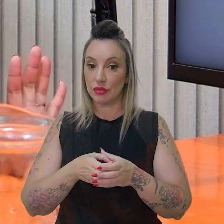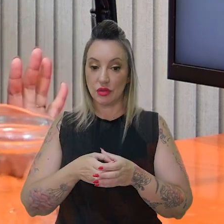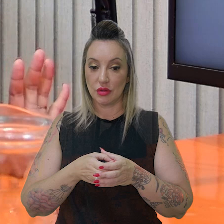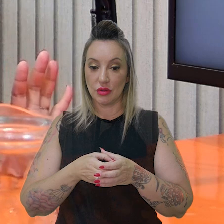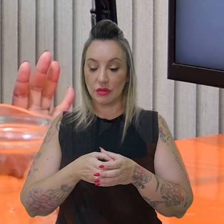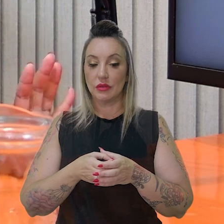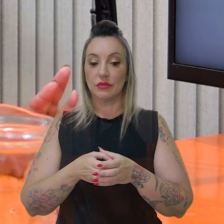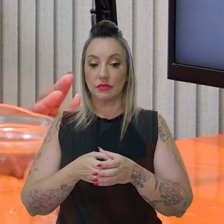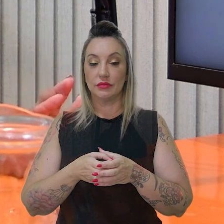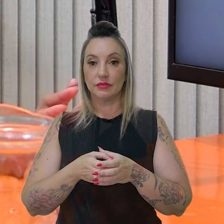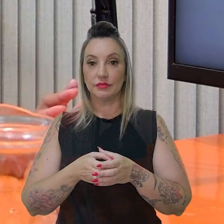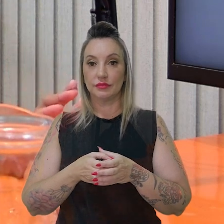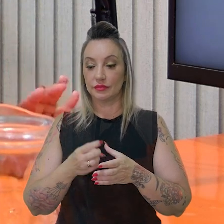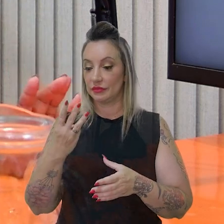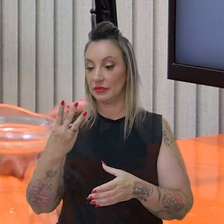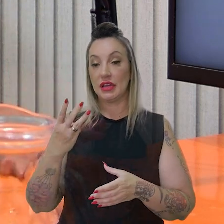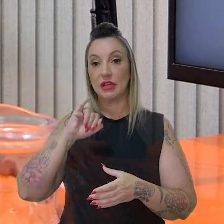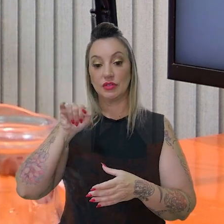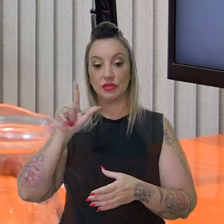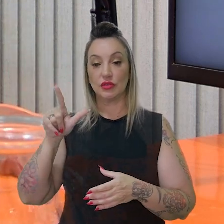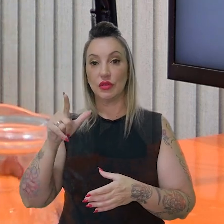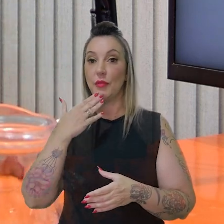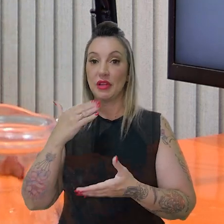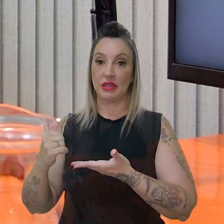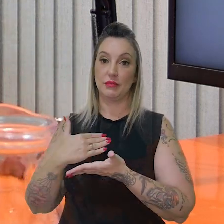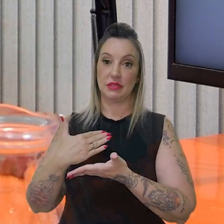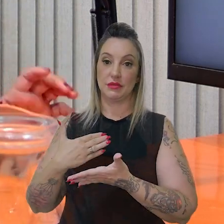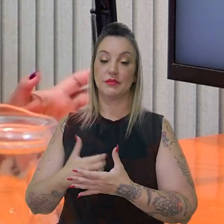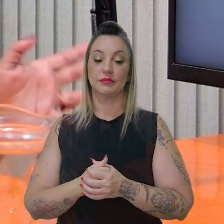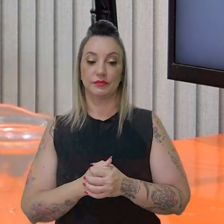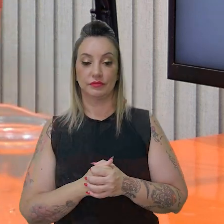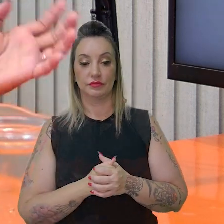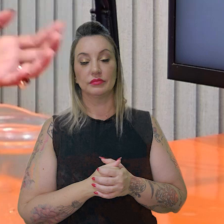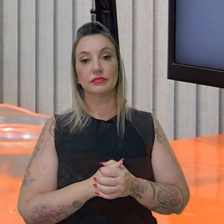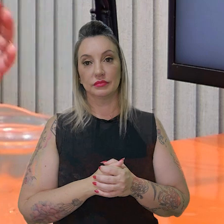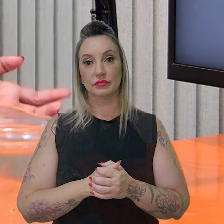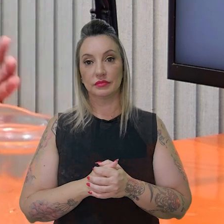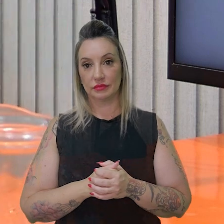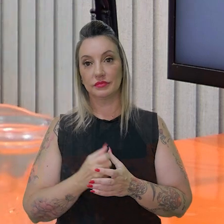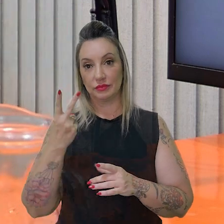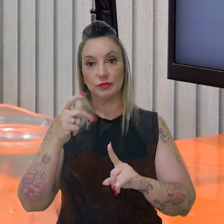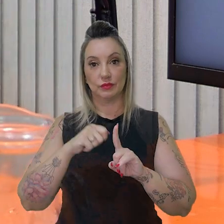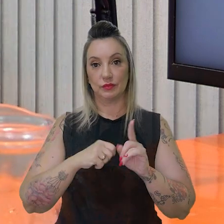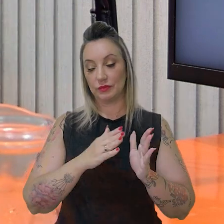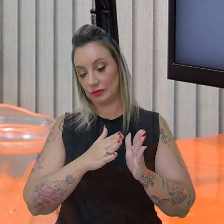maio e dia 3 de julho eu pedi as contas então foram foram esses dois meses aí de trajetória de